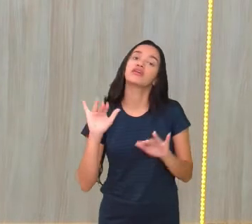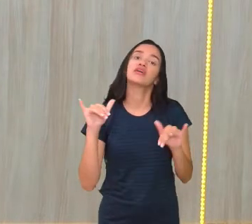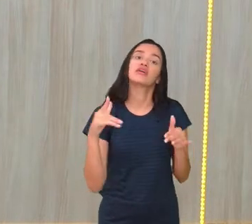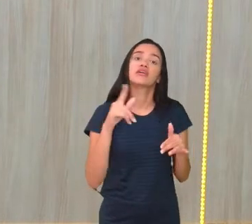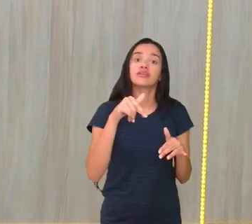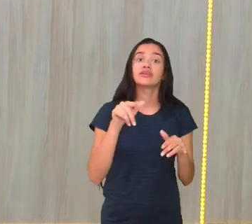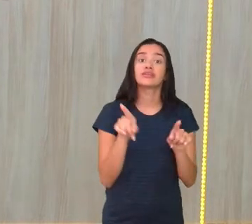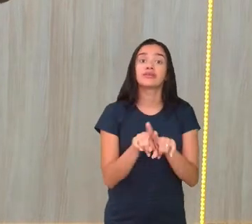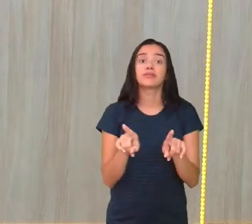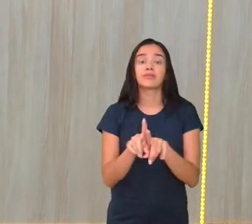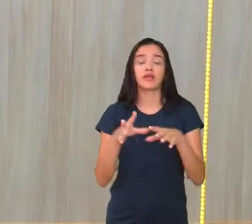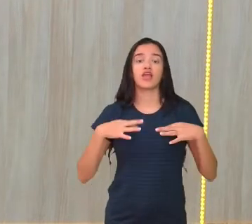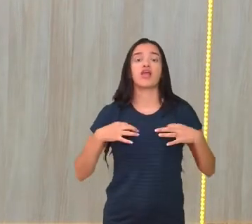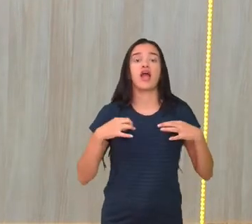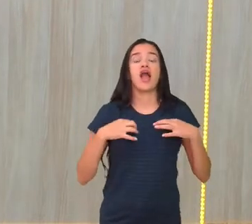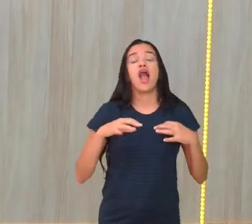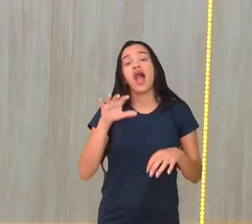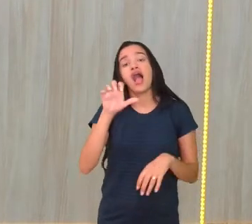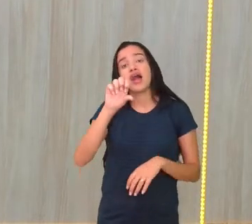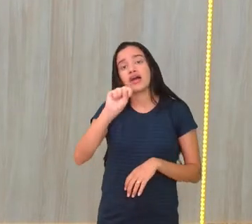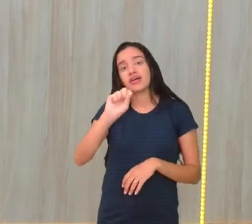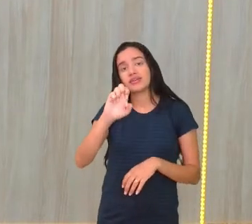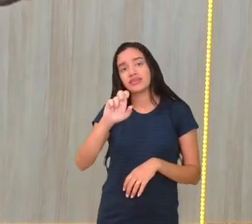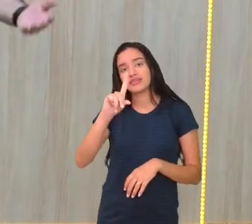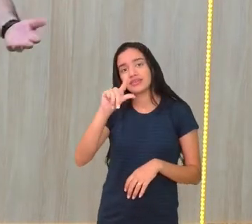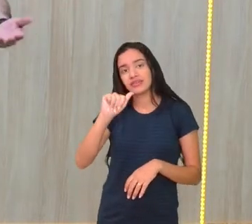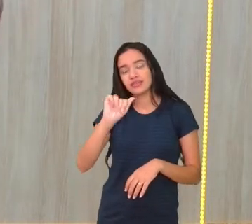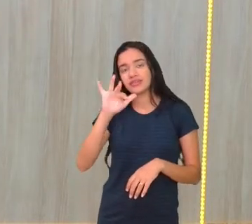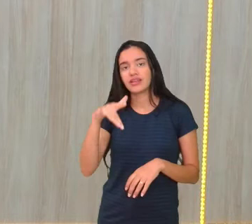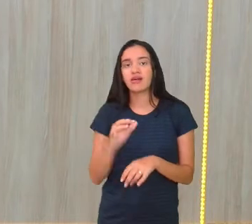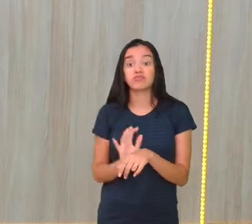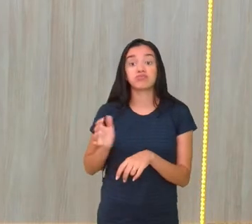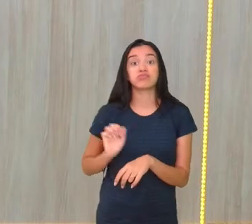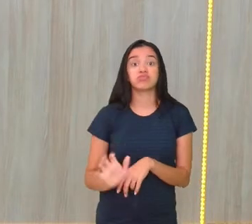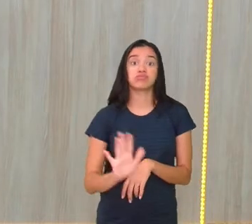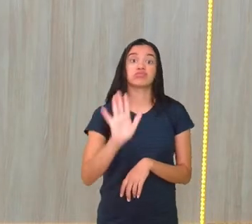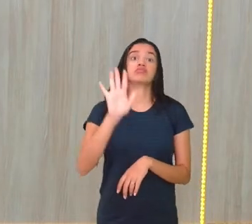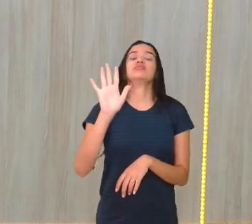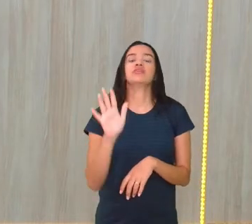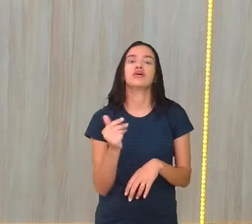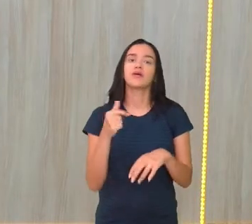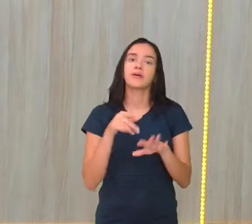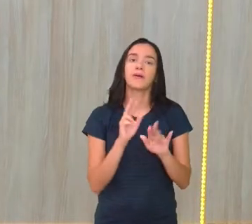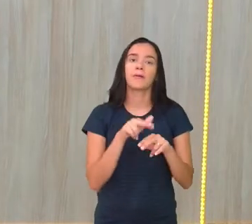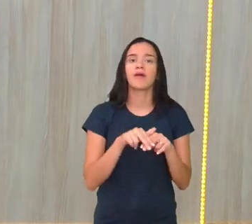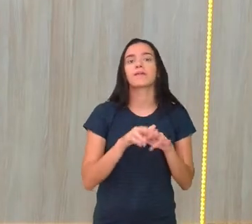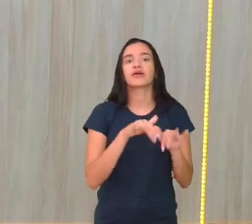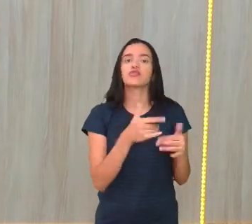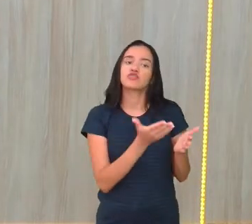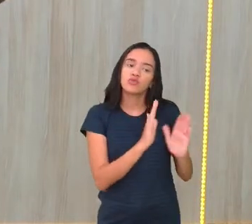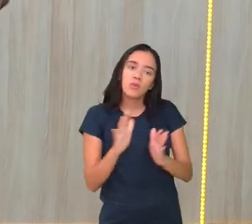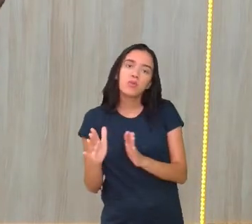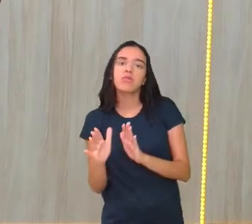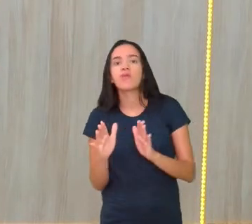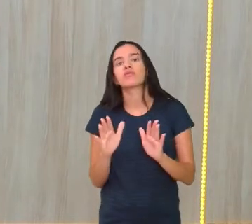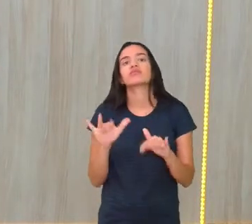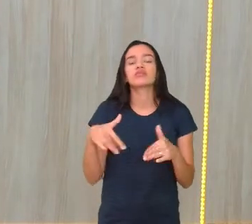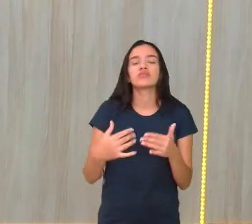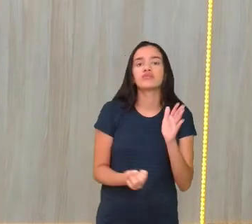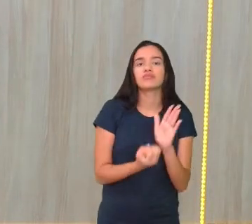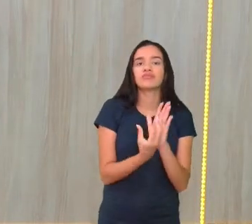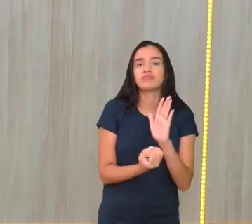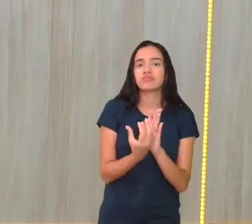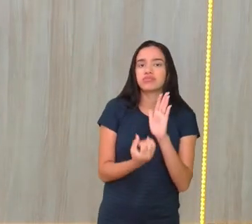a seda, o tecido, né, também é mais caro, né? Por conta do processo de produção que é muito